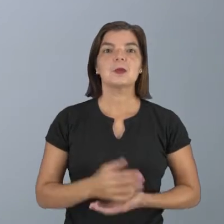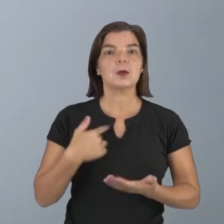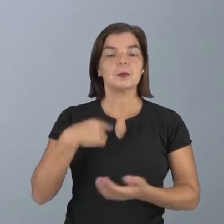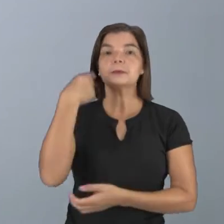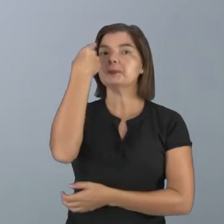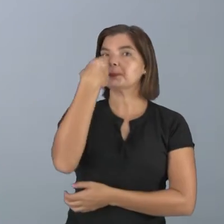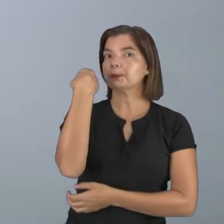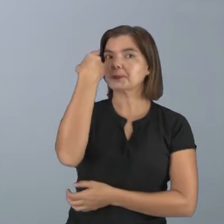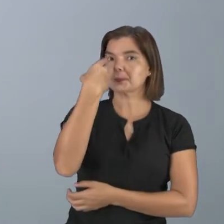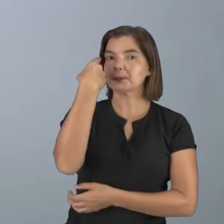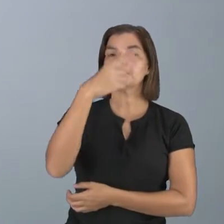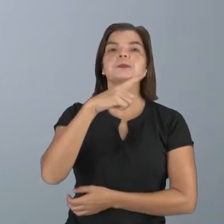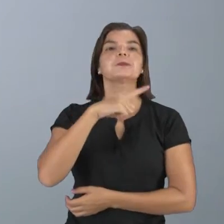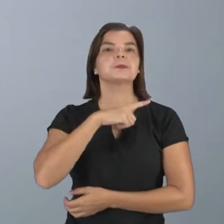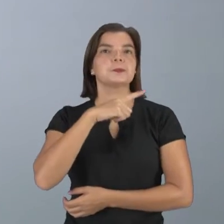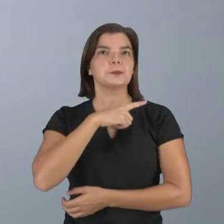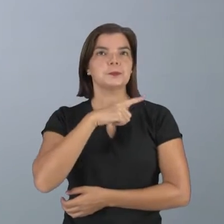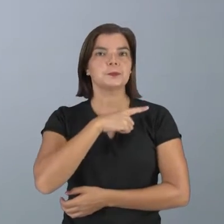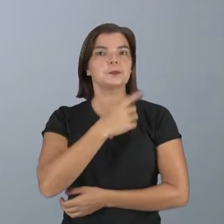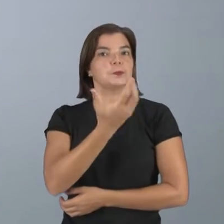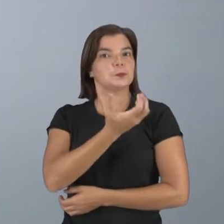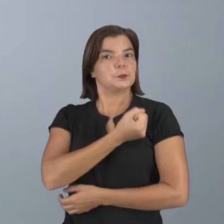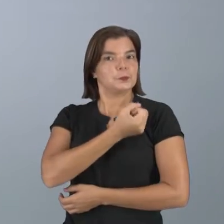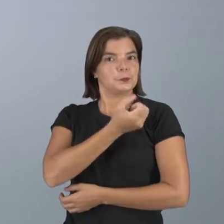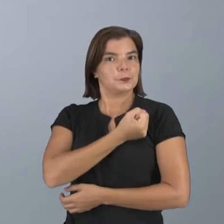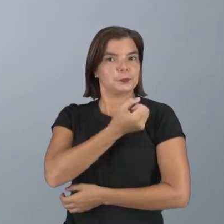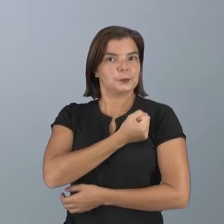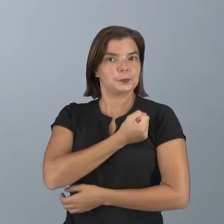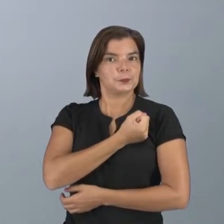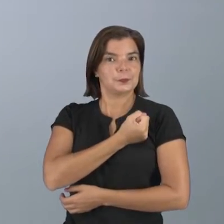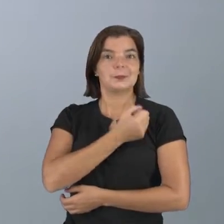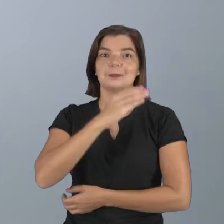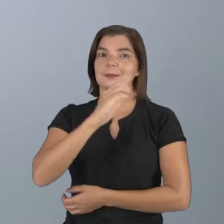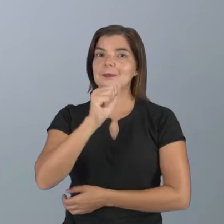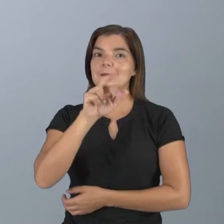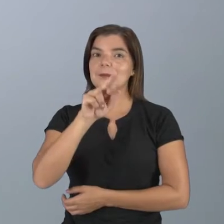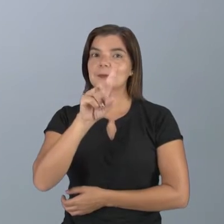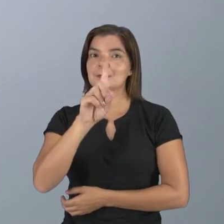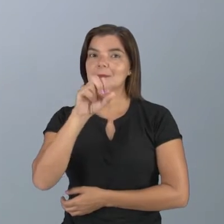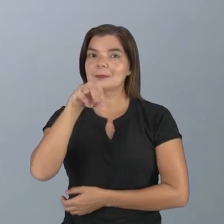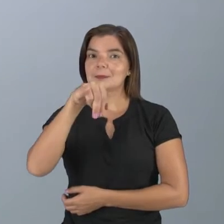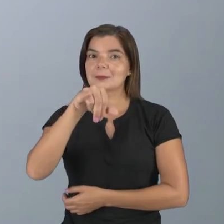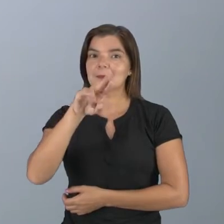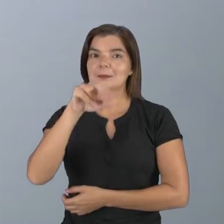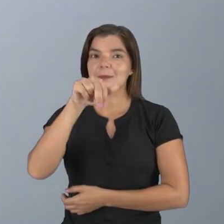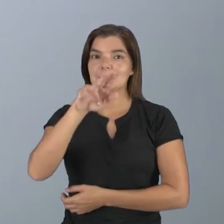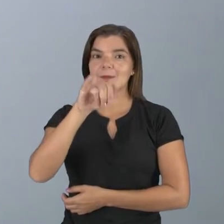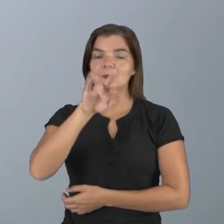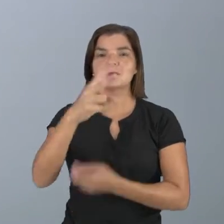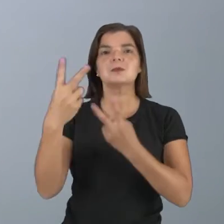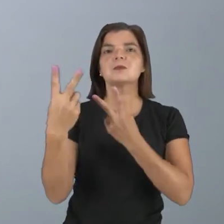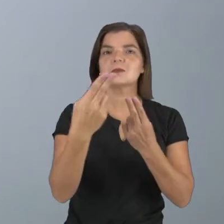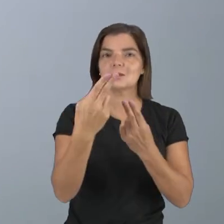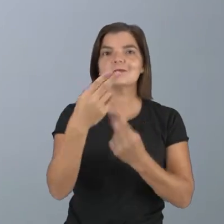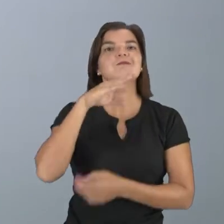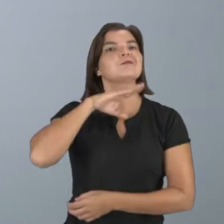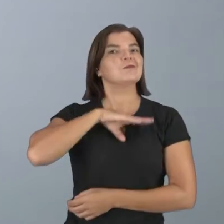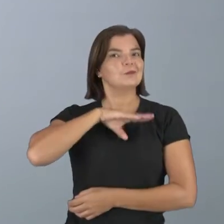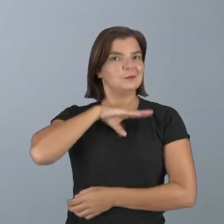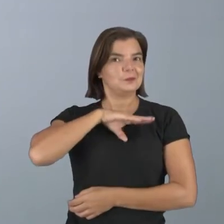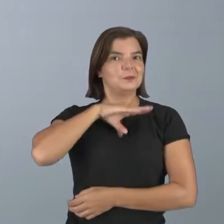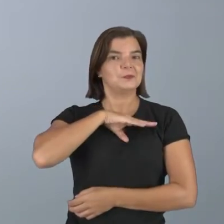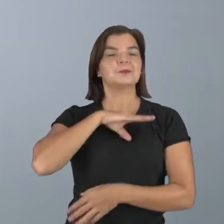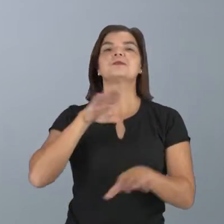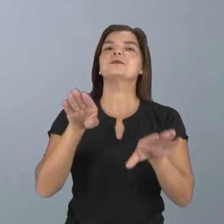En español, nosotros tenemos los números cardinales. Isso aí, pessoal, é a mesma coisa do português, tá? O nome